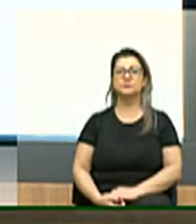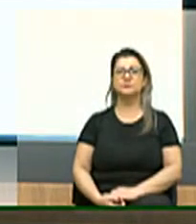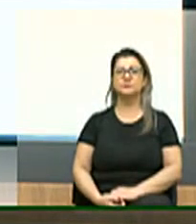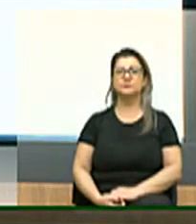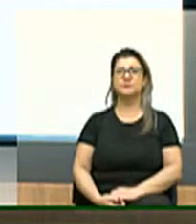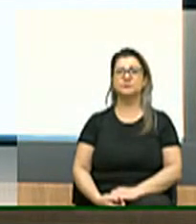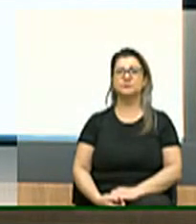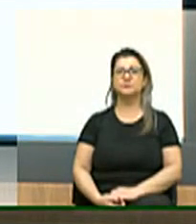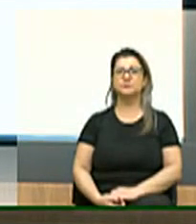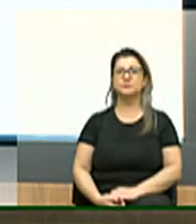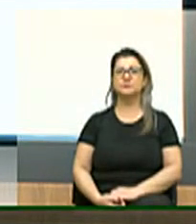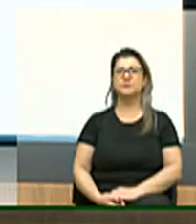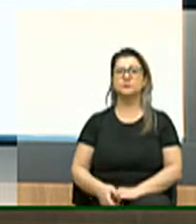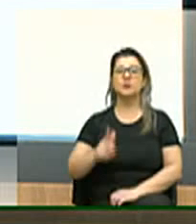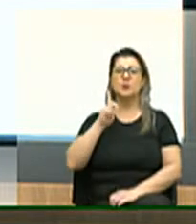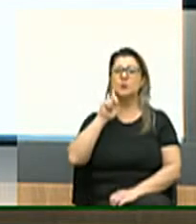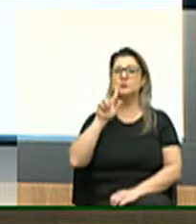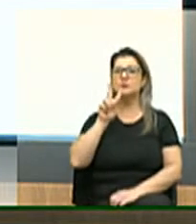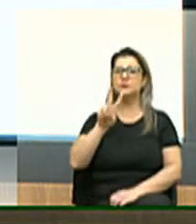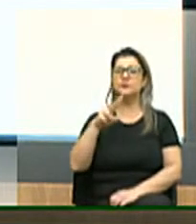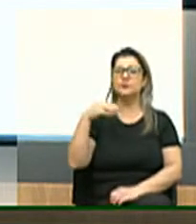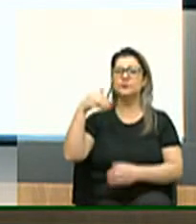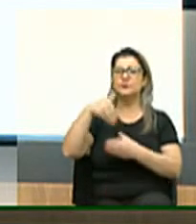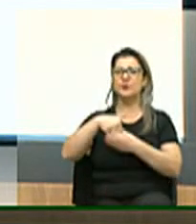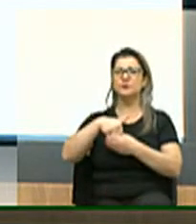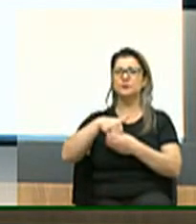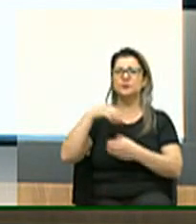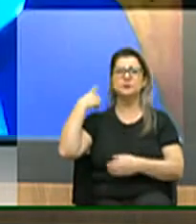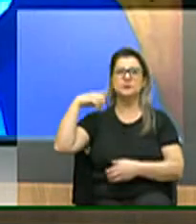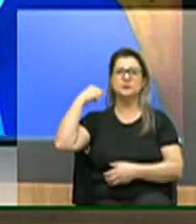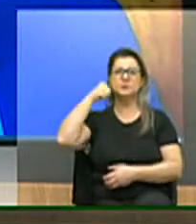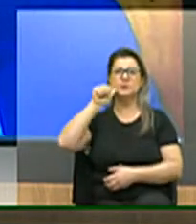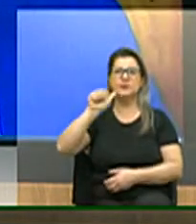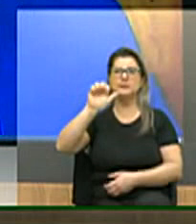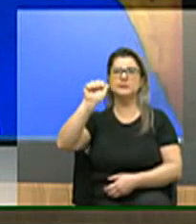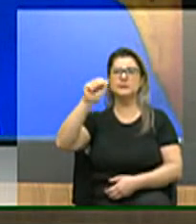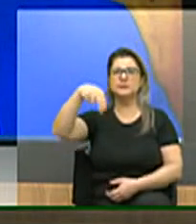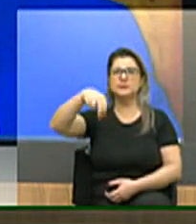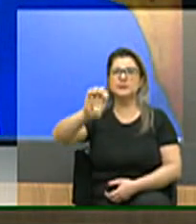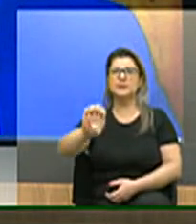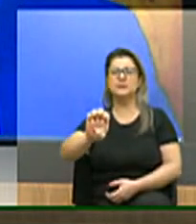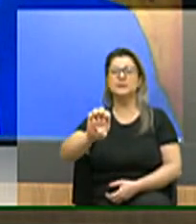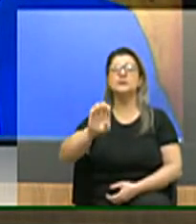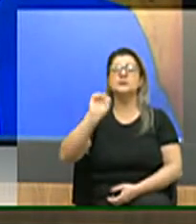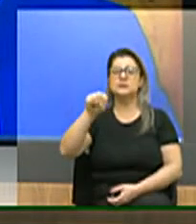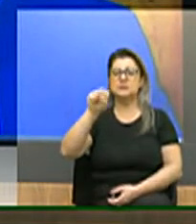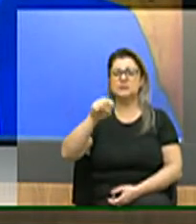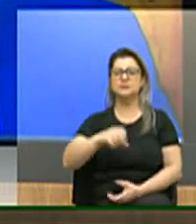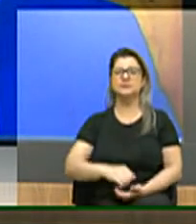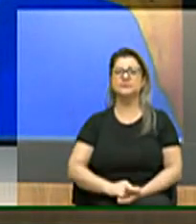ver meu voto? Sim, sim, conseguimos, deputada Anne. Deputado Zé Nunes.